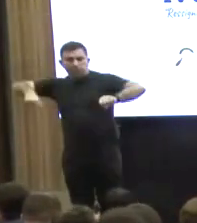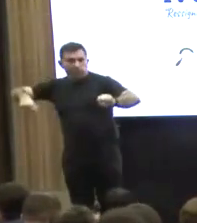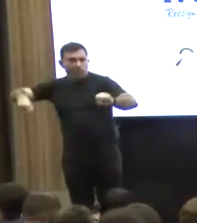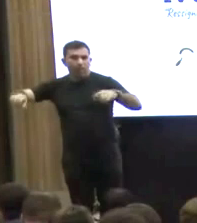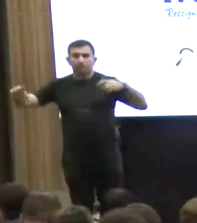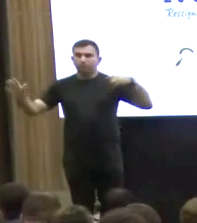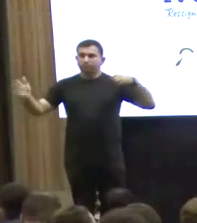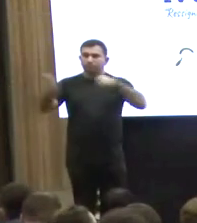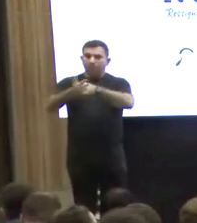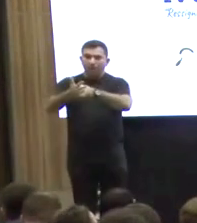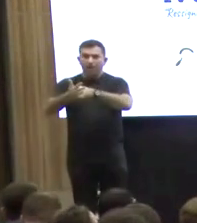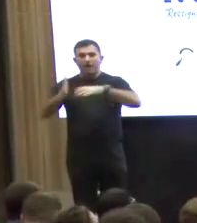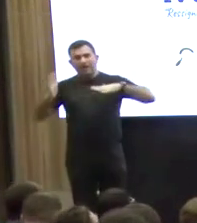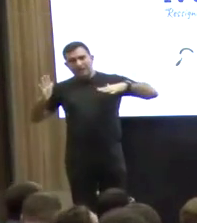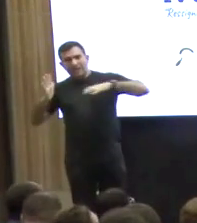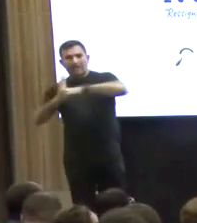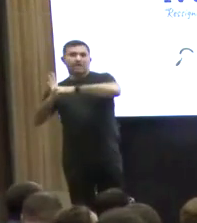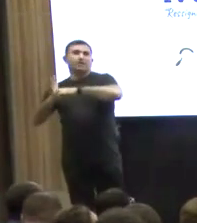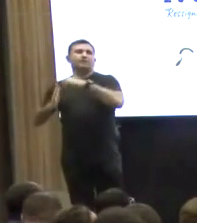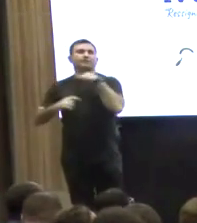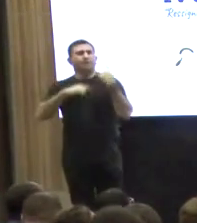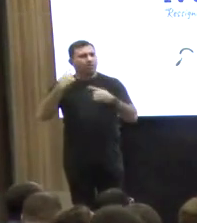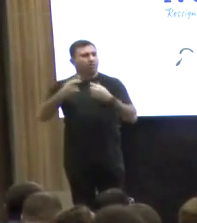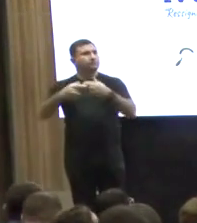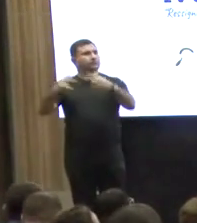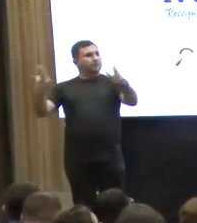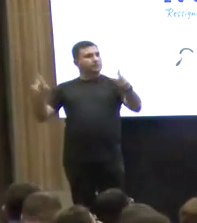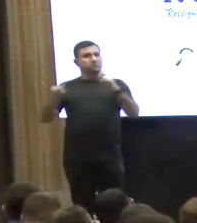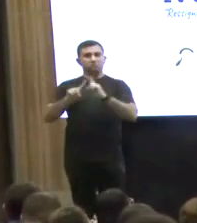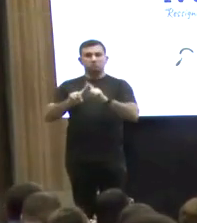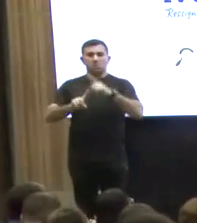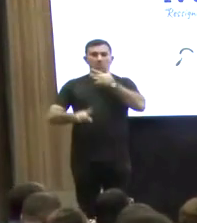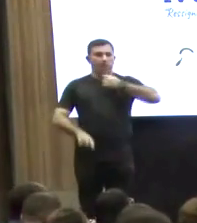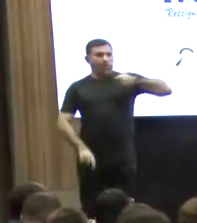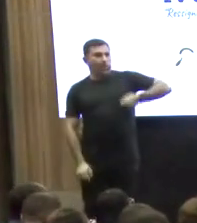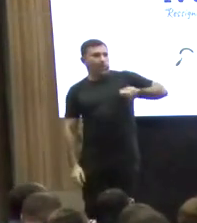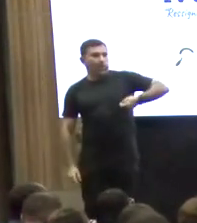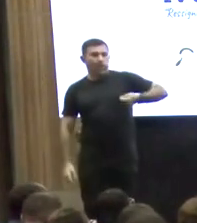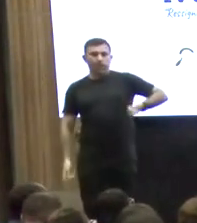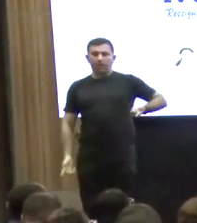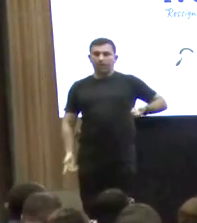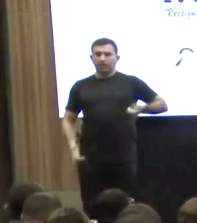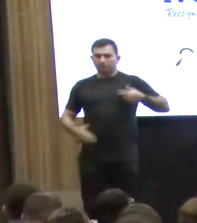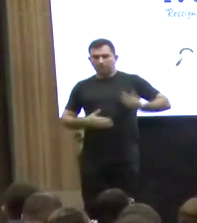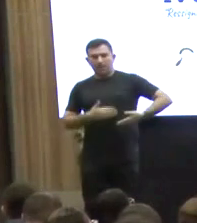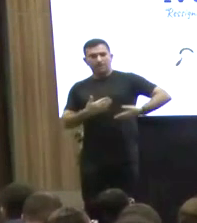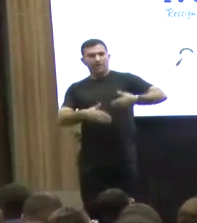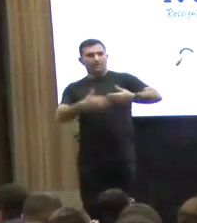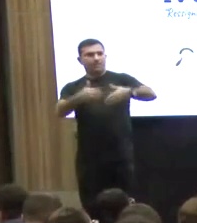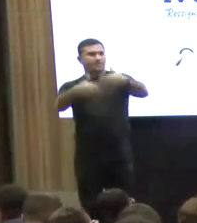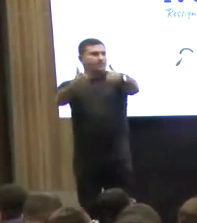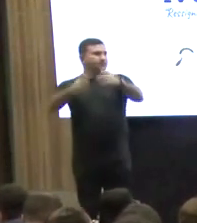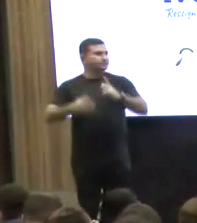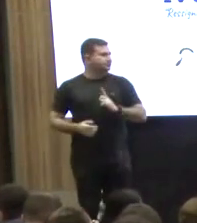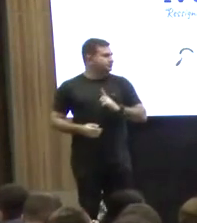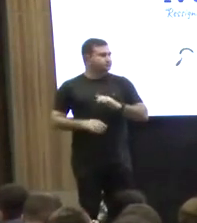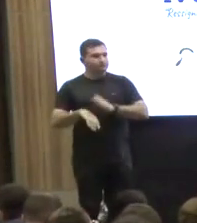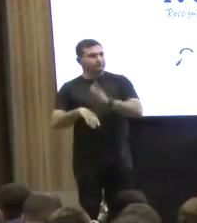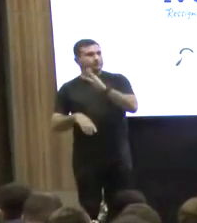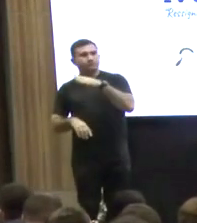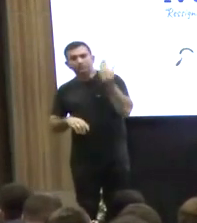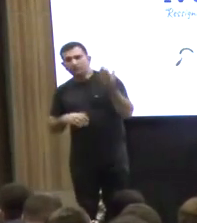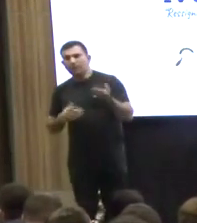de ser, e não tem coragem de ir ao médico, não cuida da saúde, que lá antes atrás, vocês lembram, que não queria